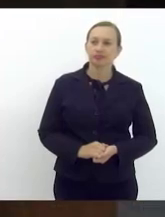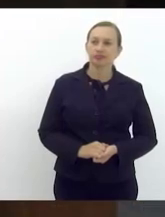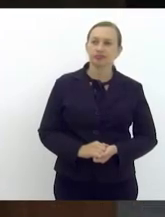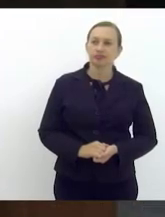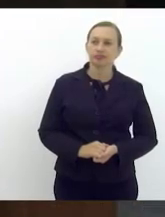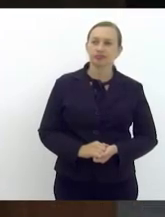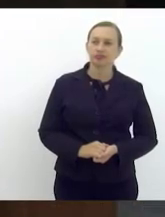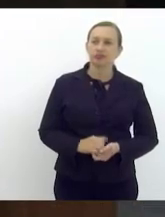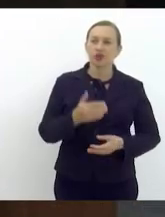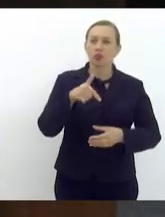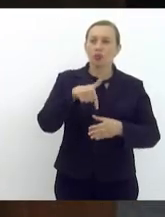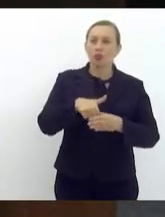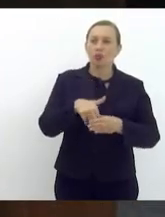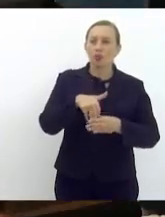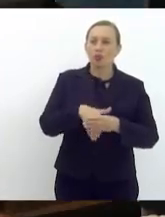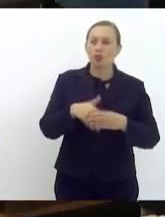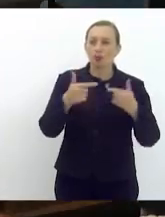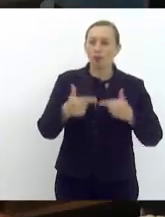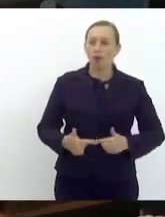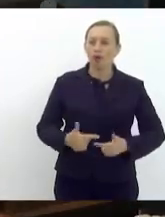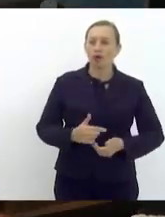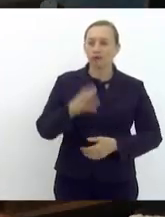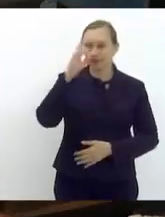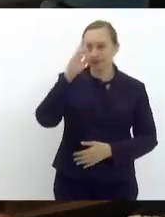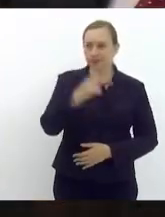Consignar abstenção, senhora presidenta.